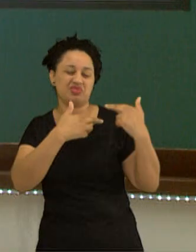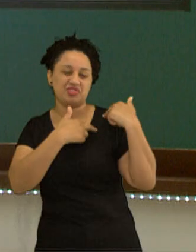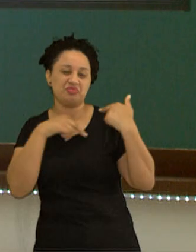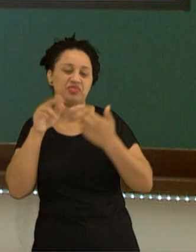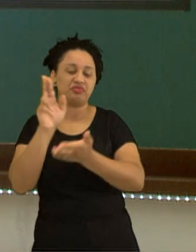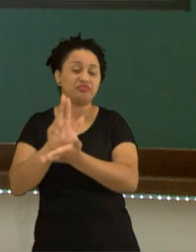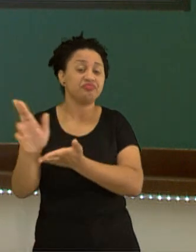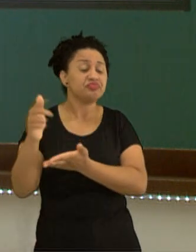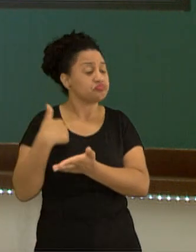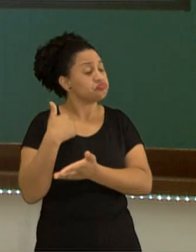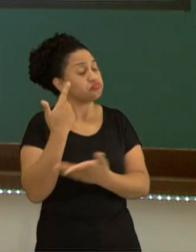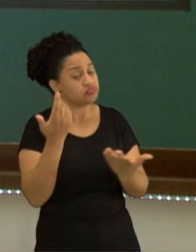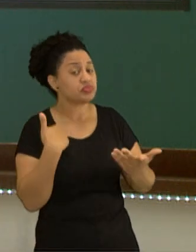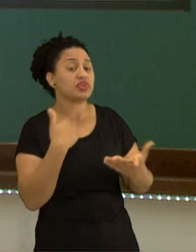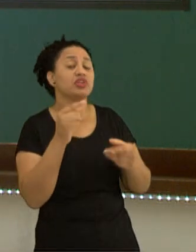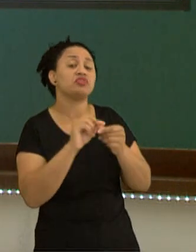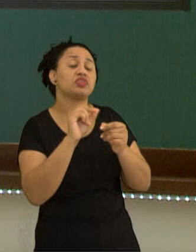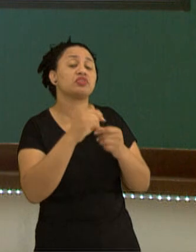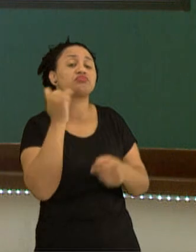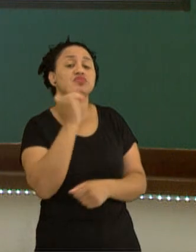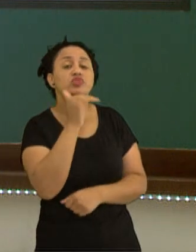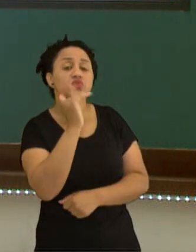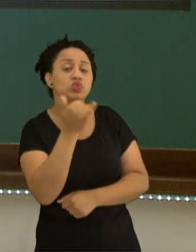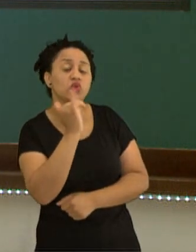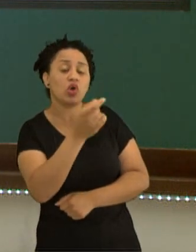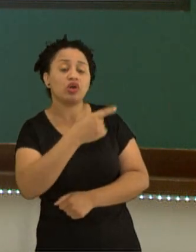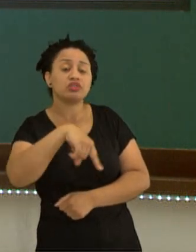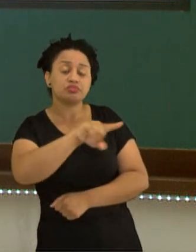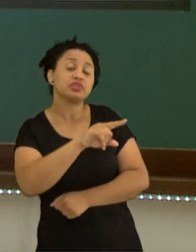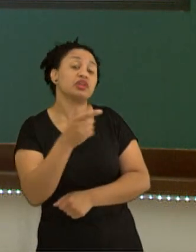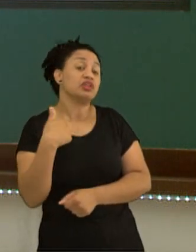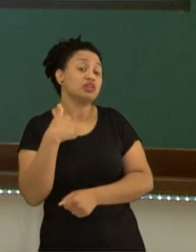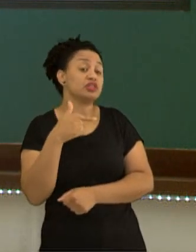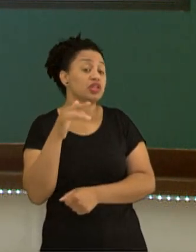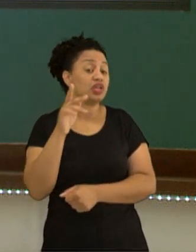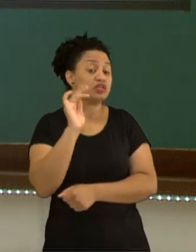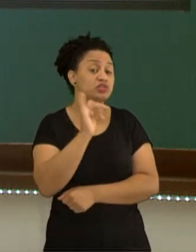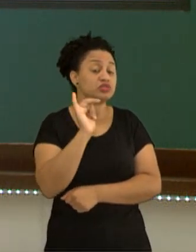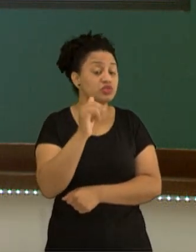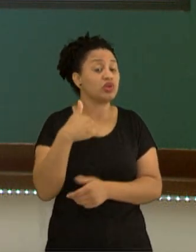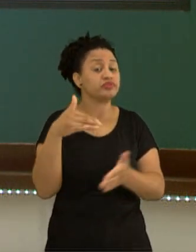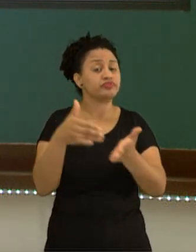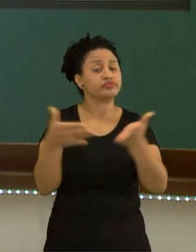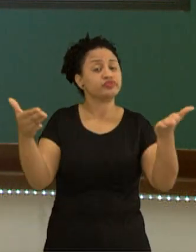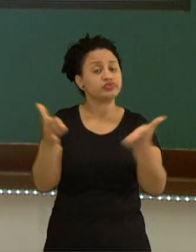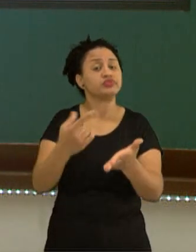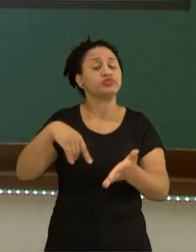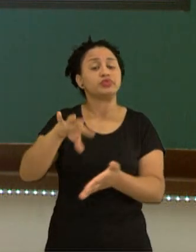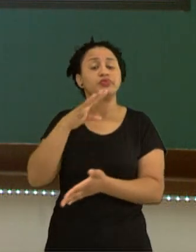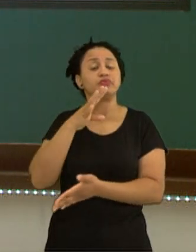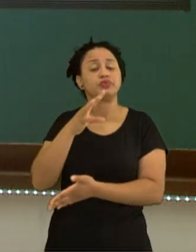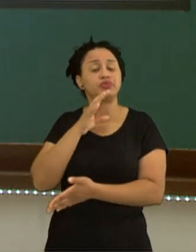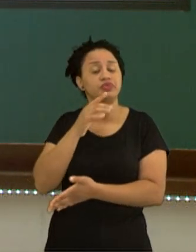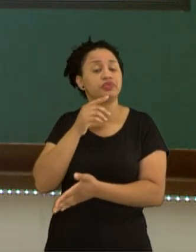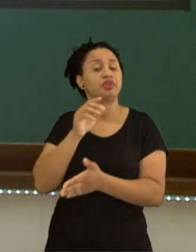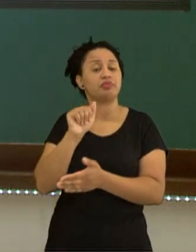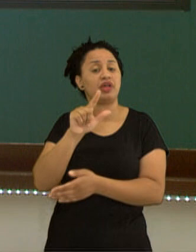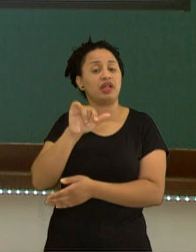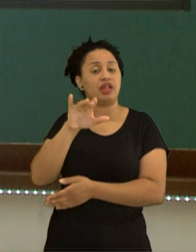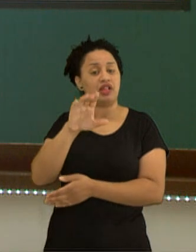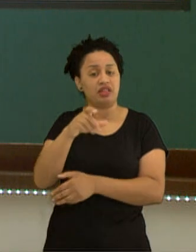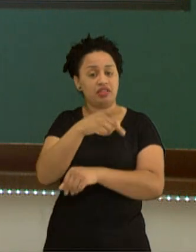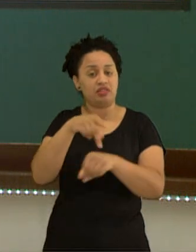e acabou contando essa história, que é a história que temos acesso até hoje, o clássico Alice no País